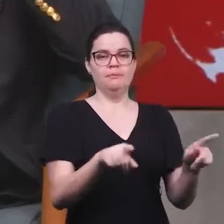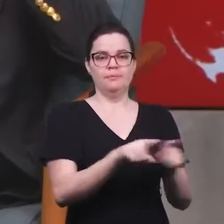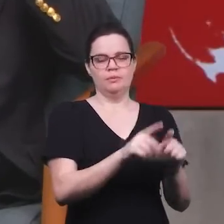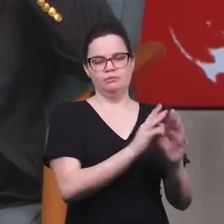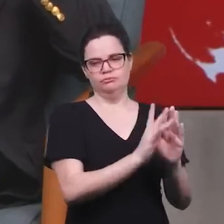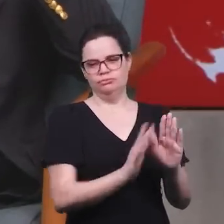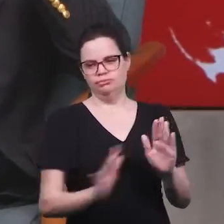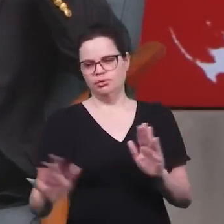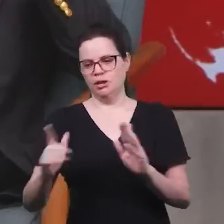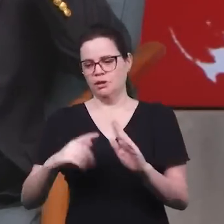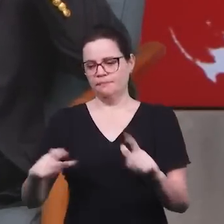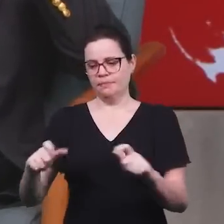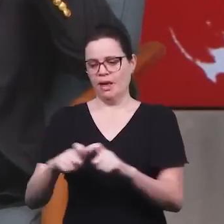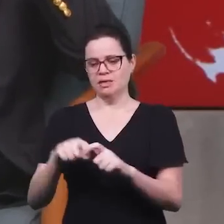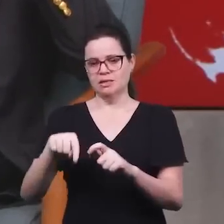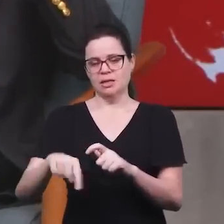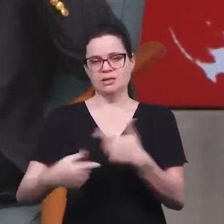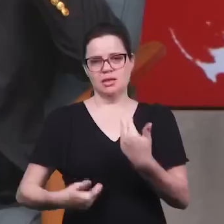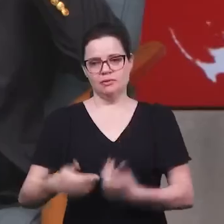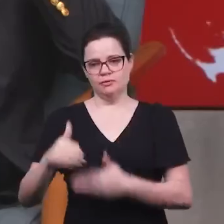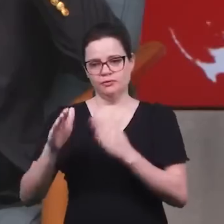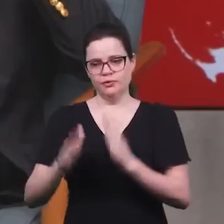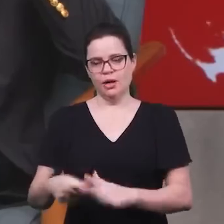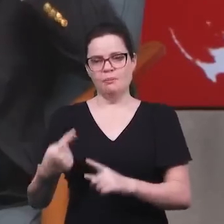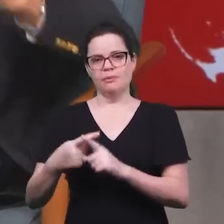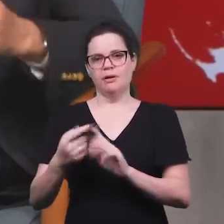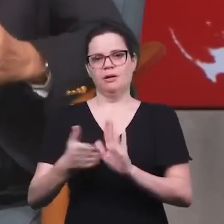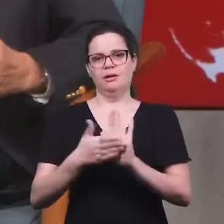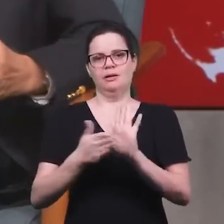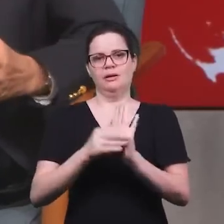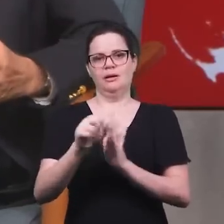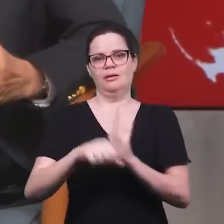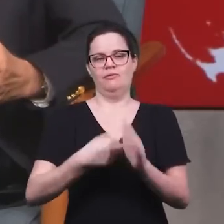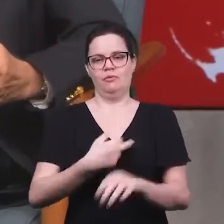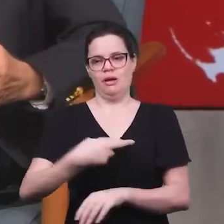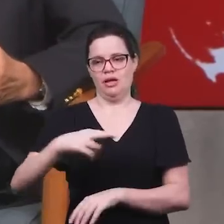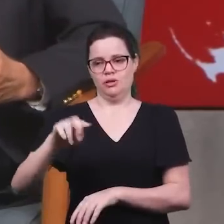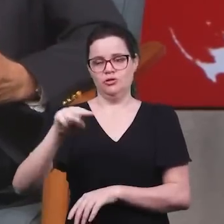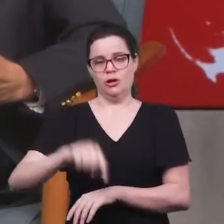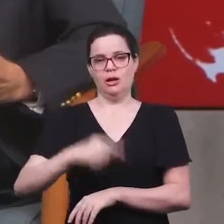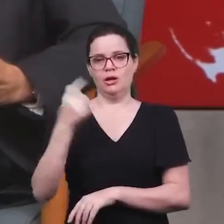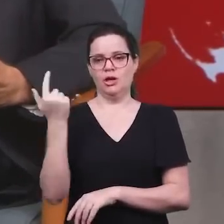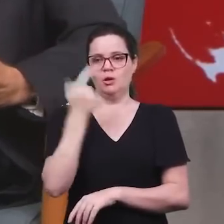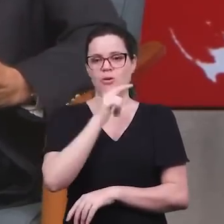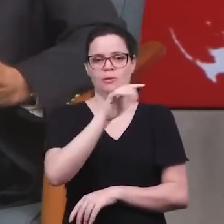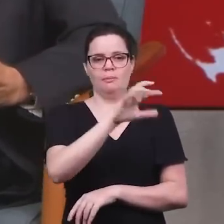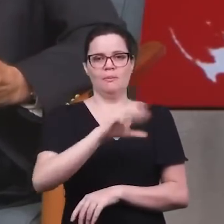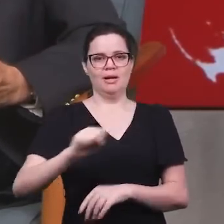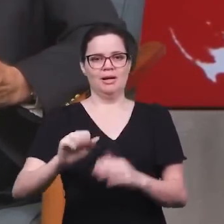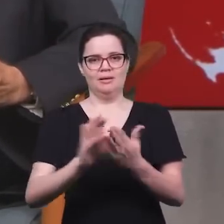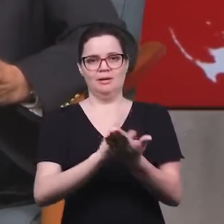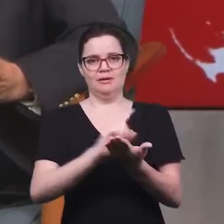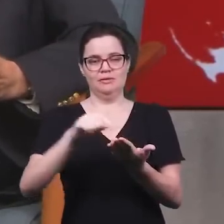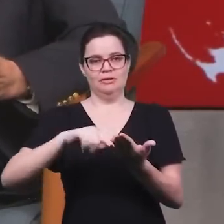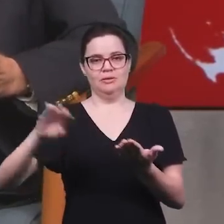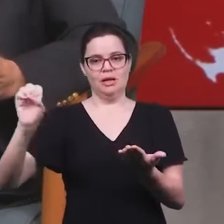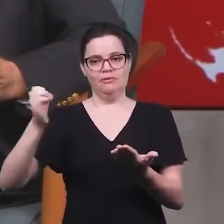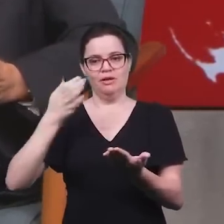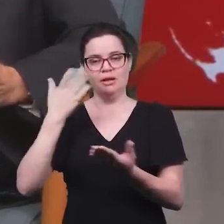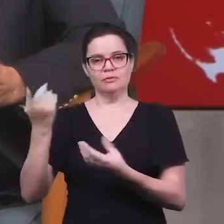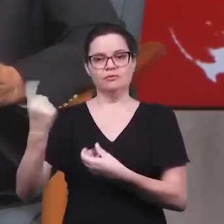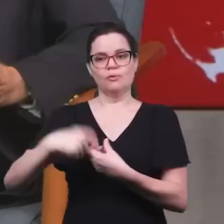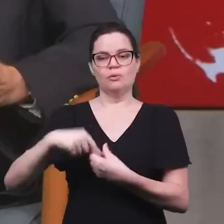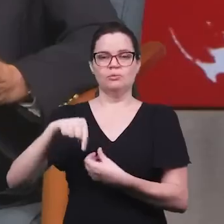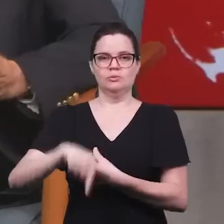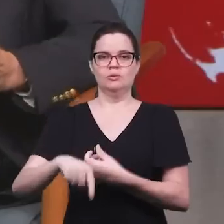resgatou isso quando trouxe a palavra de volta. E quando hoje nós nos voltamos para a palavra, o que